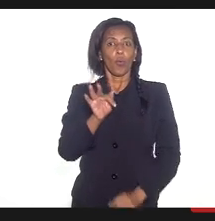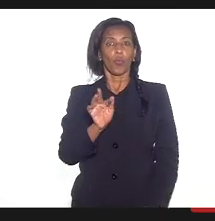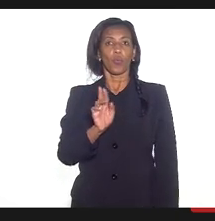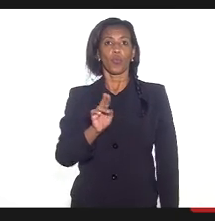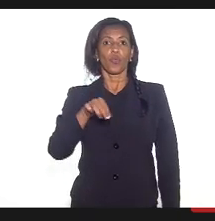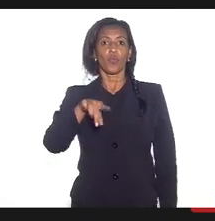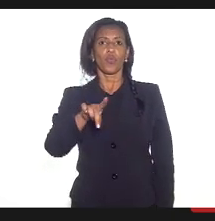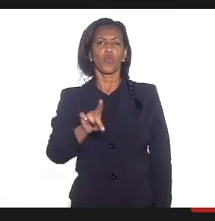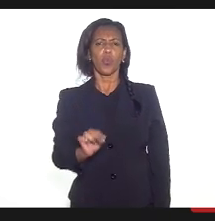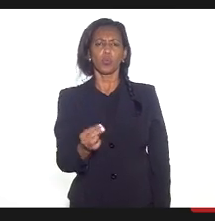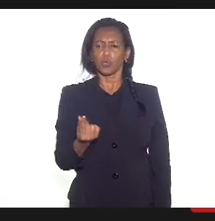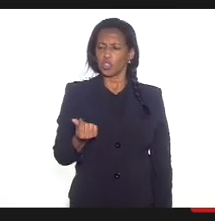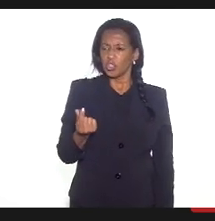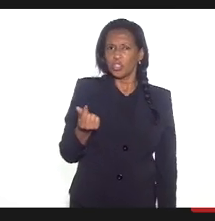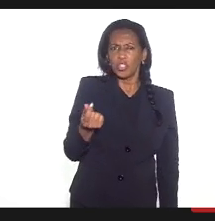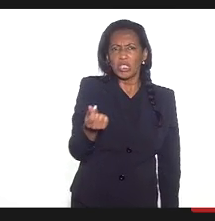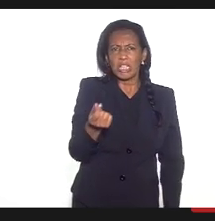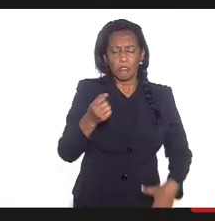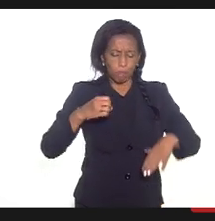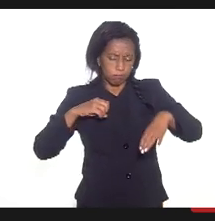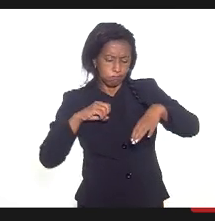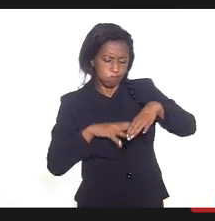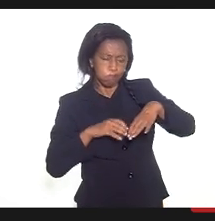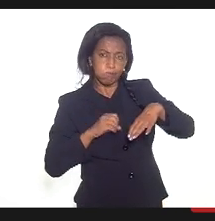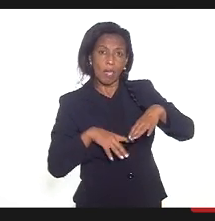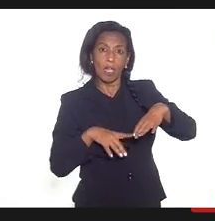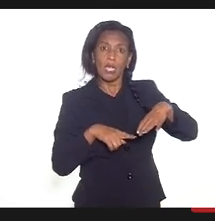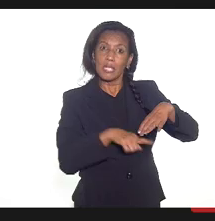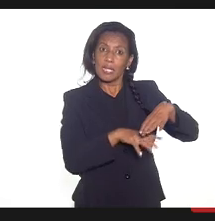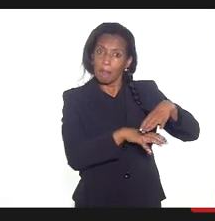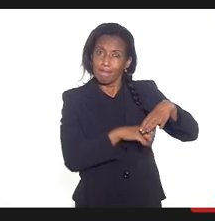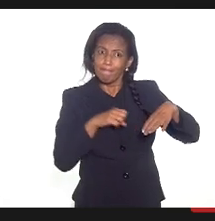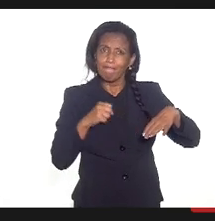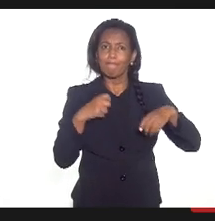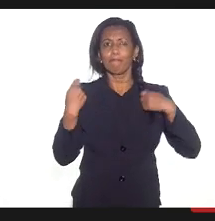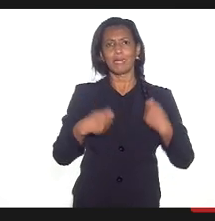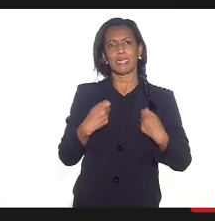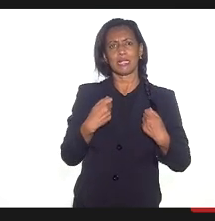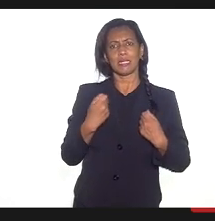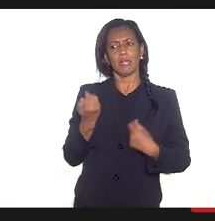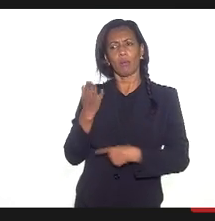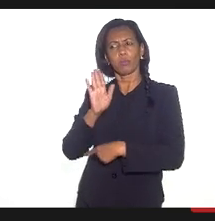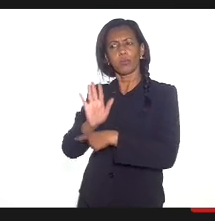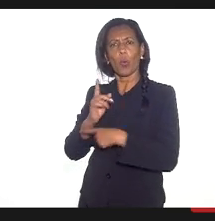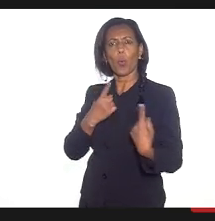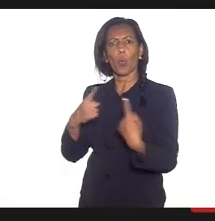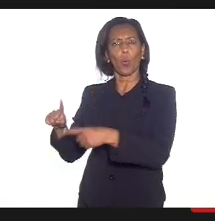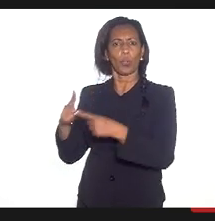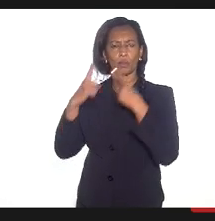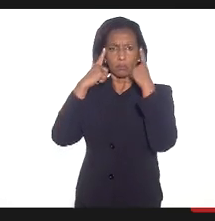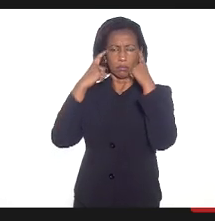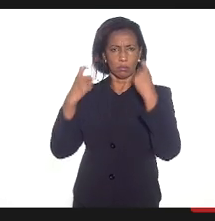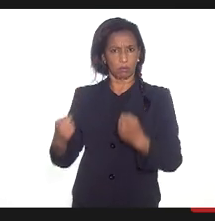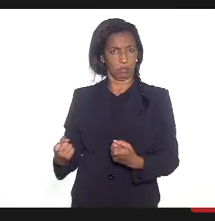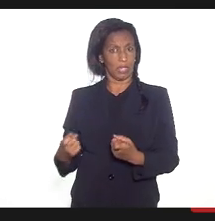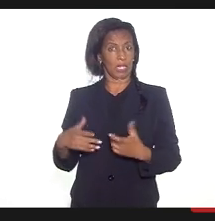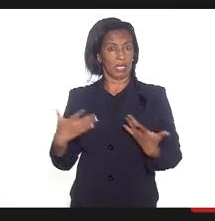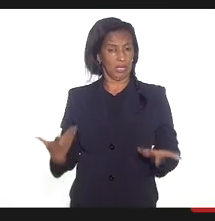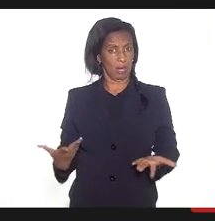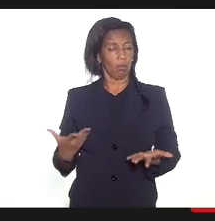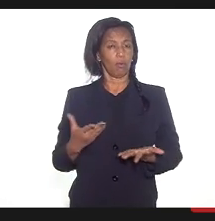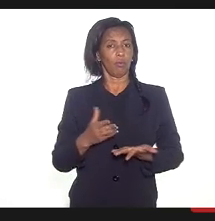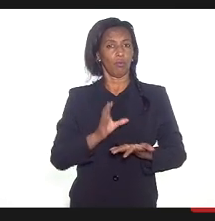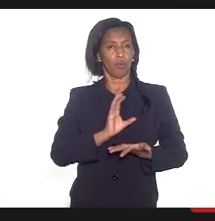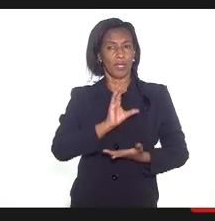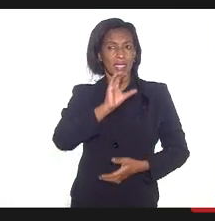de dinheiro, que é fundamental para a gente poder enfrentar a violência. Então, foi destinado